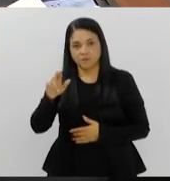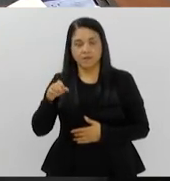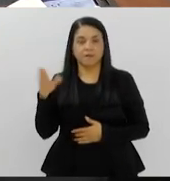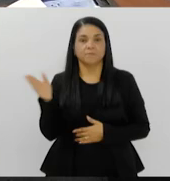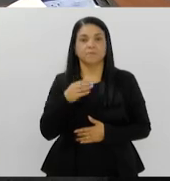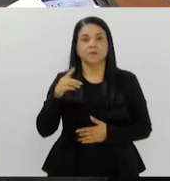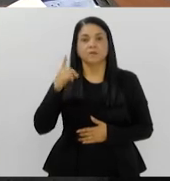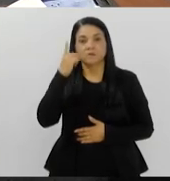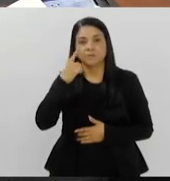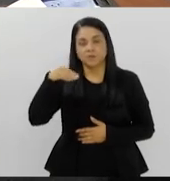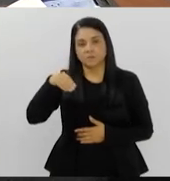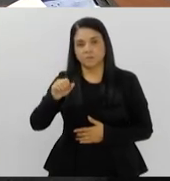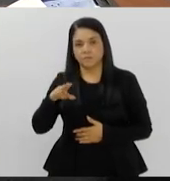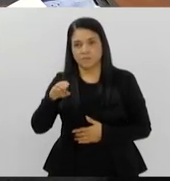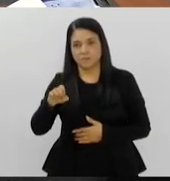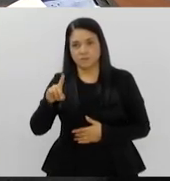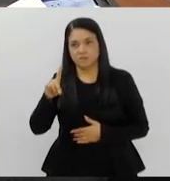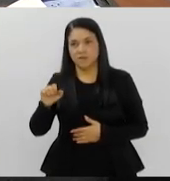Macedo.